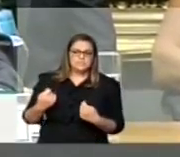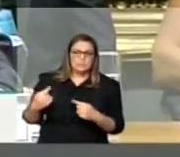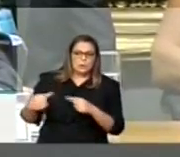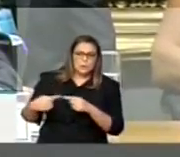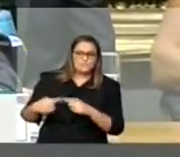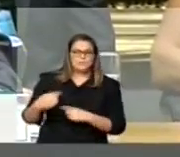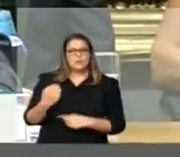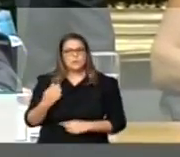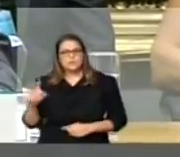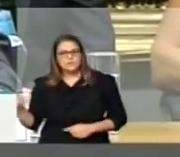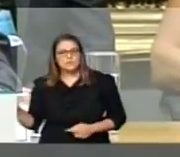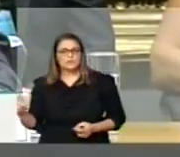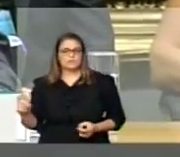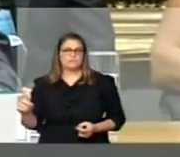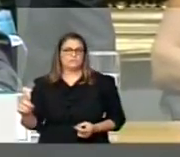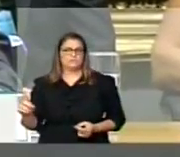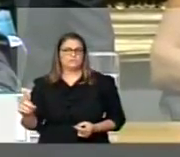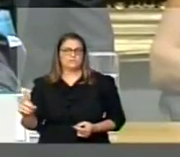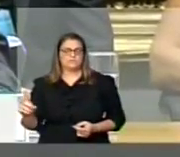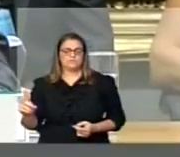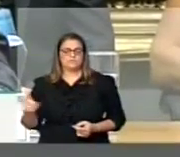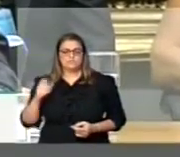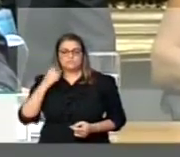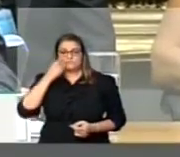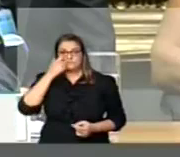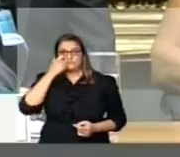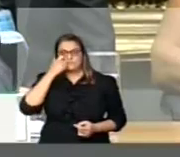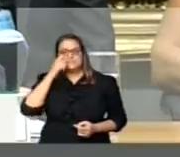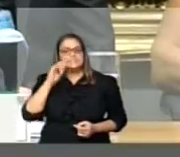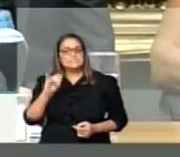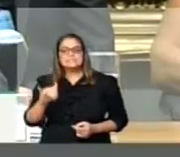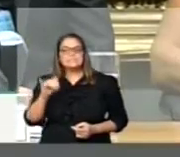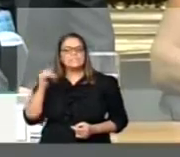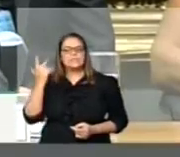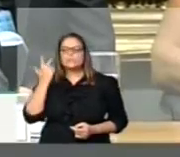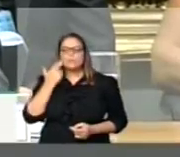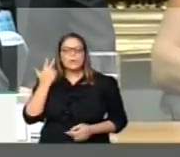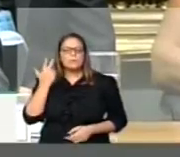gastos. Salienta-se que, em condições normais,